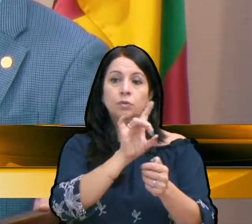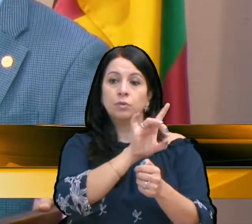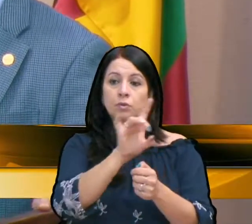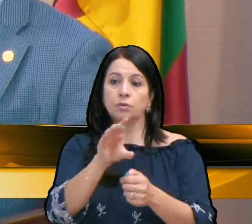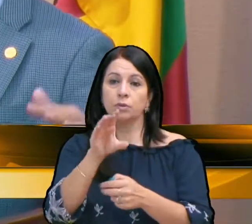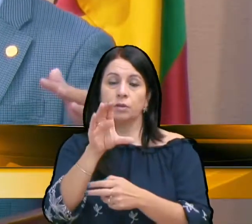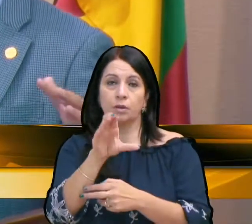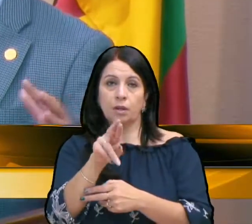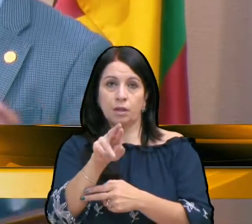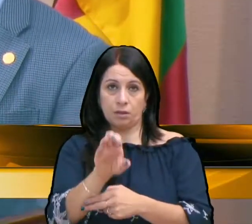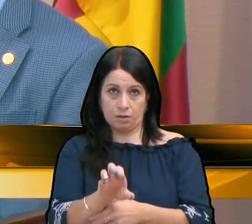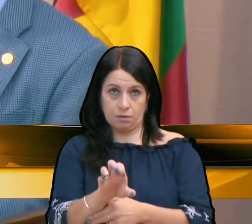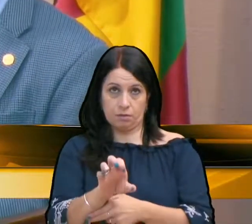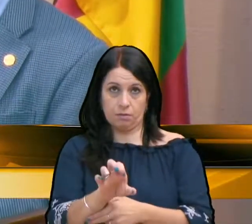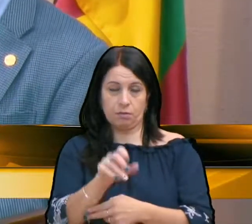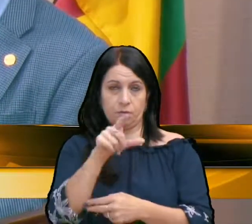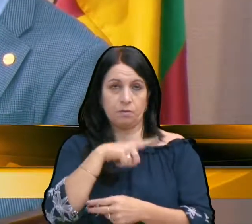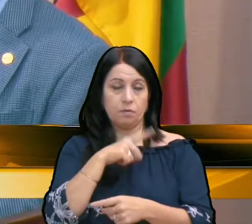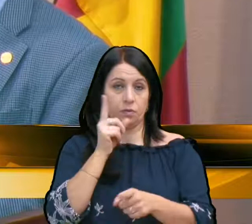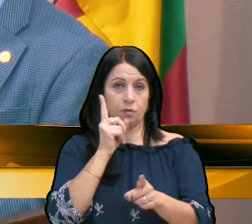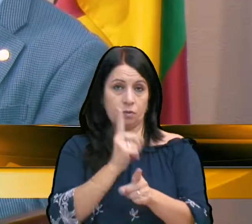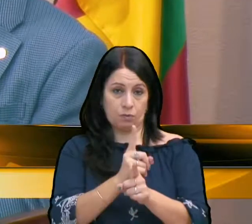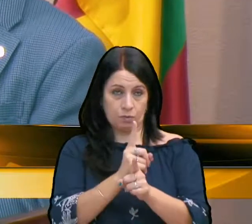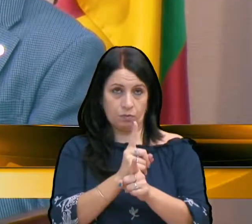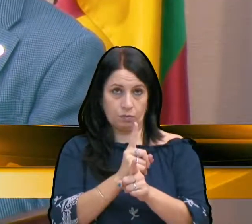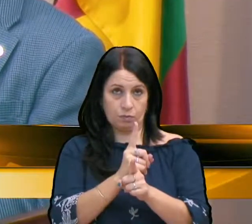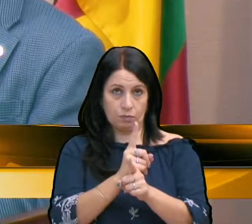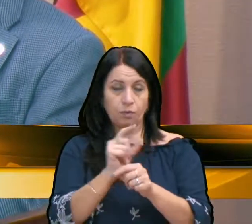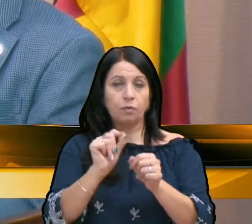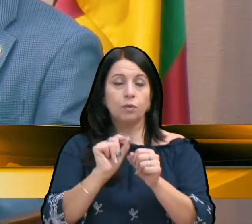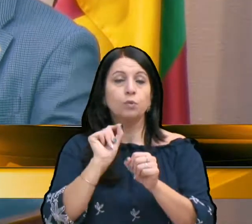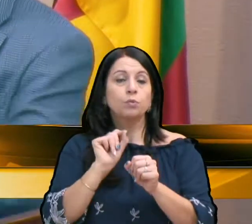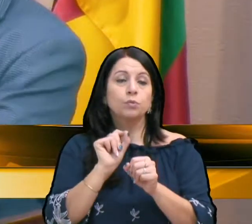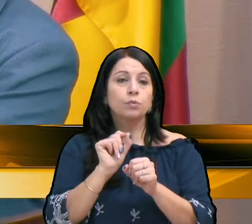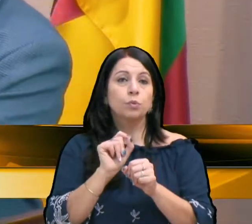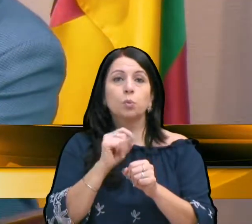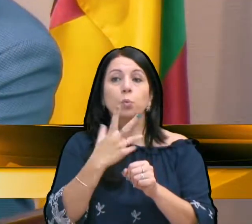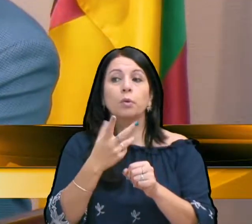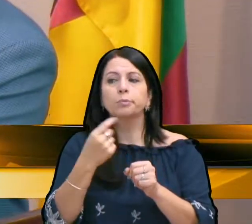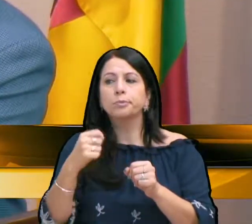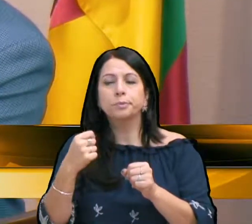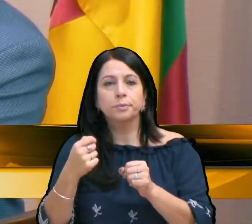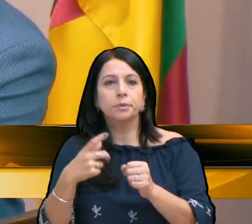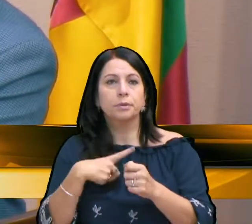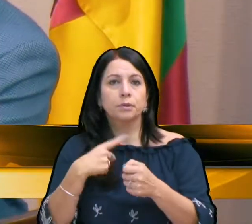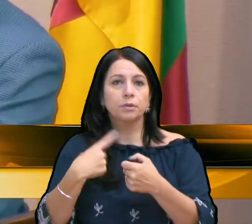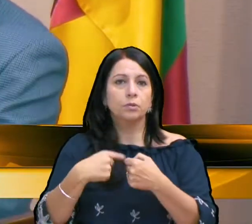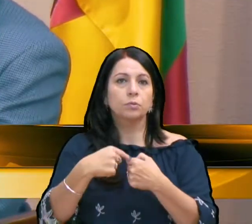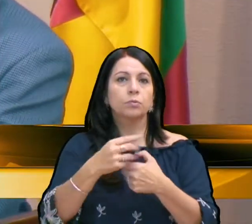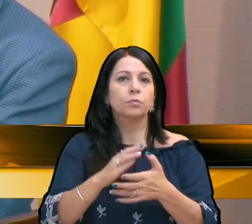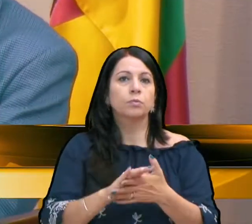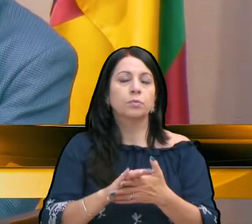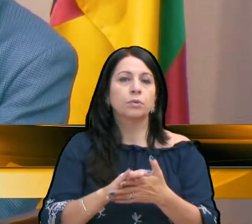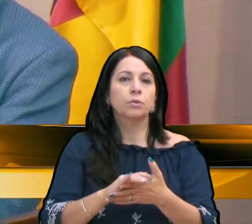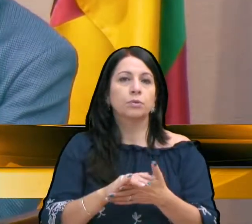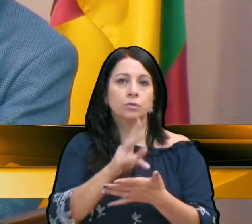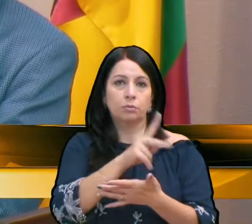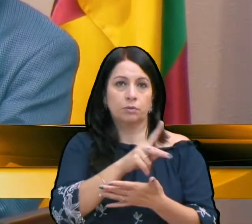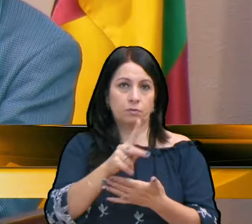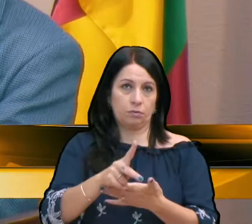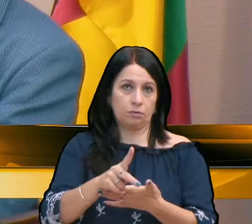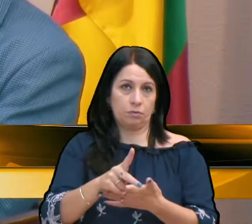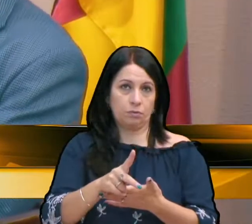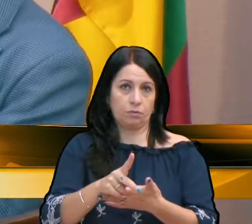CRES, encontram-se e faziam o quê? Qual é a necessidade do município de